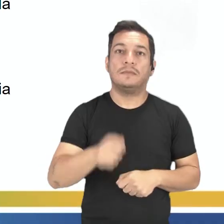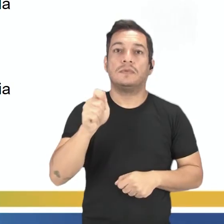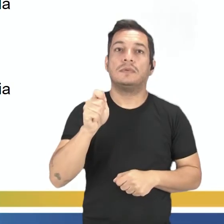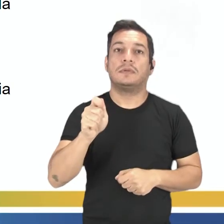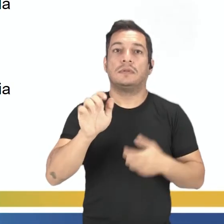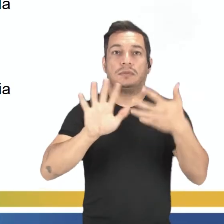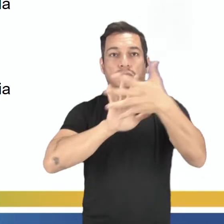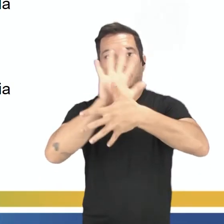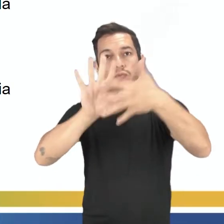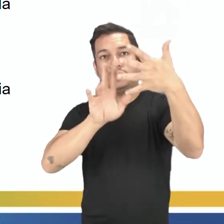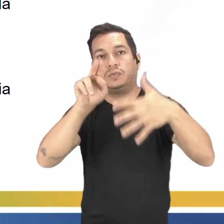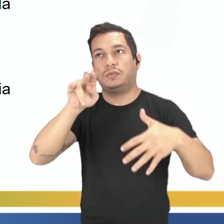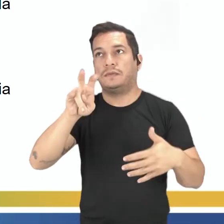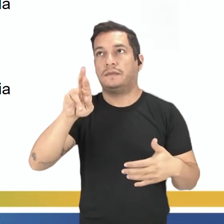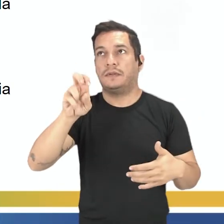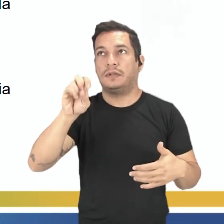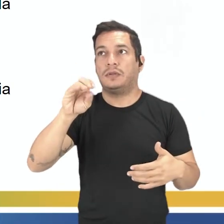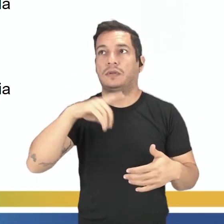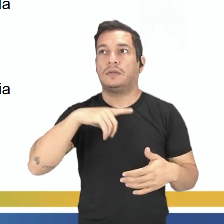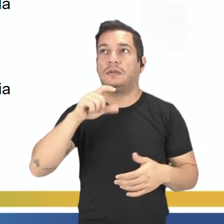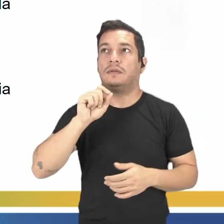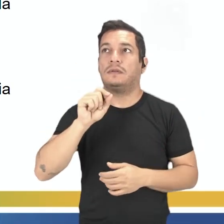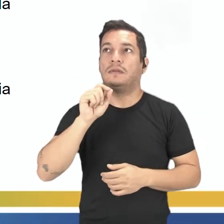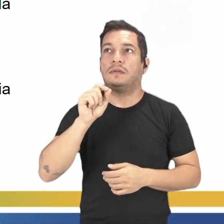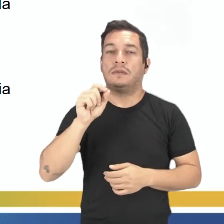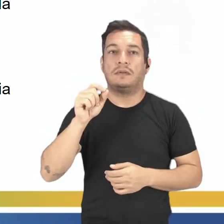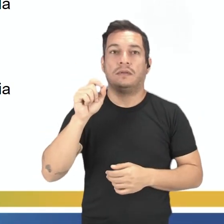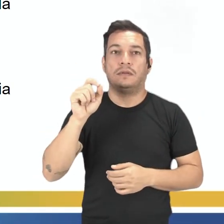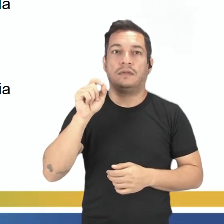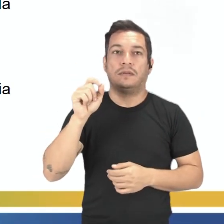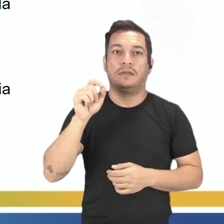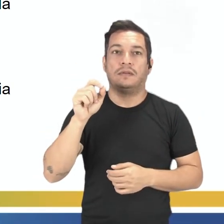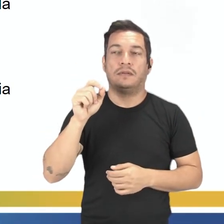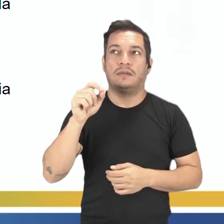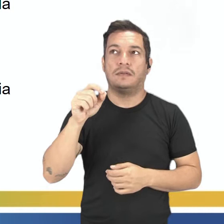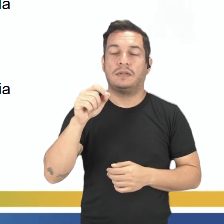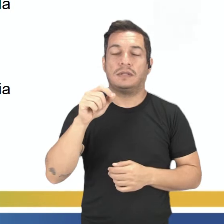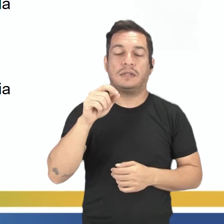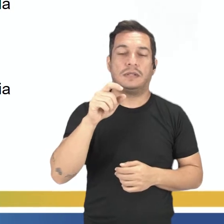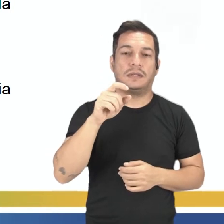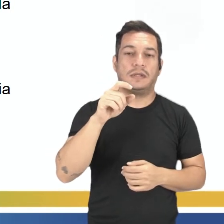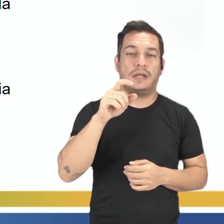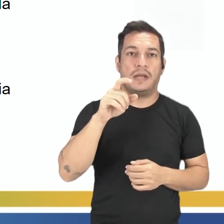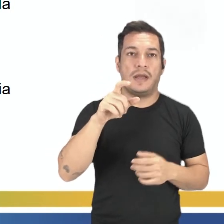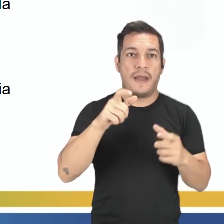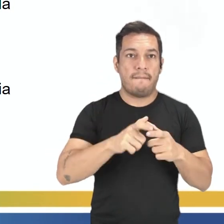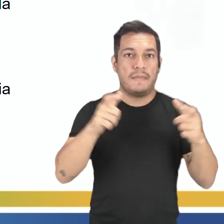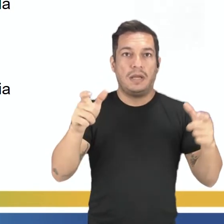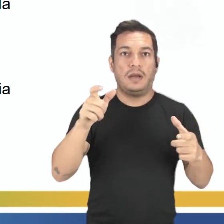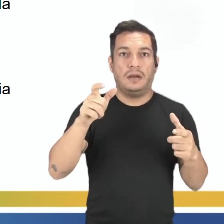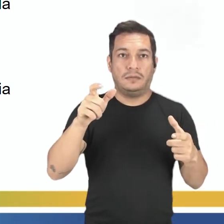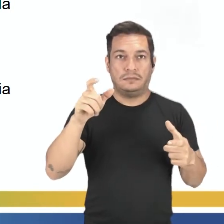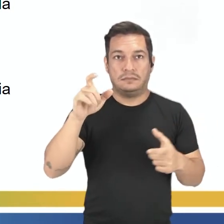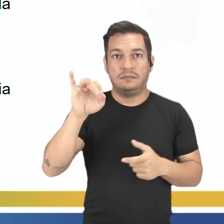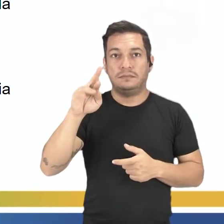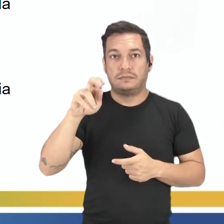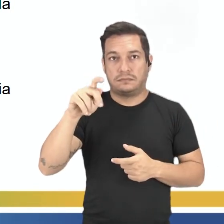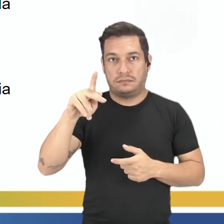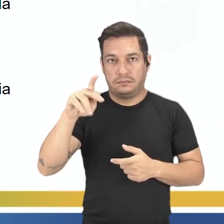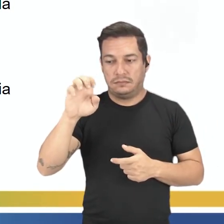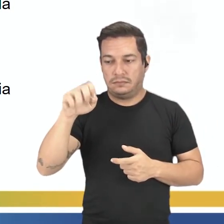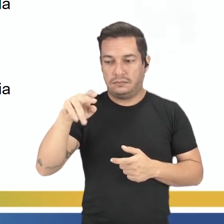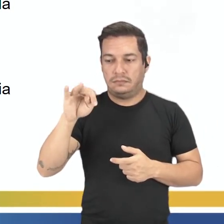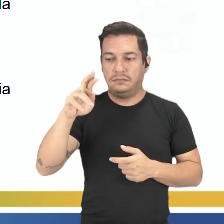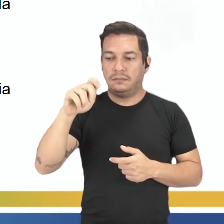grau onde você tem uma menor entropia sempre para um grau de maior entropia. Outra coisa,